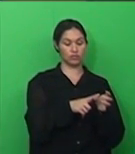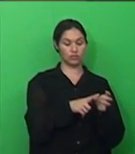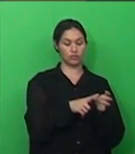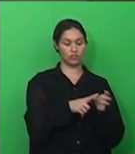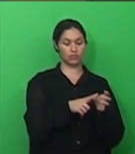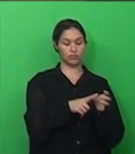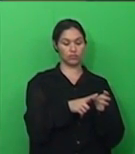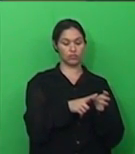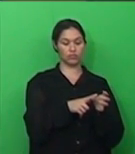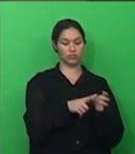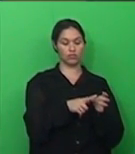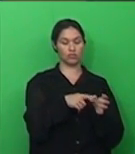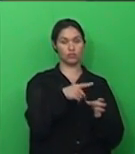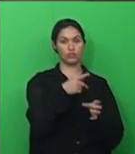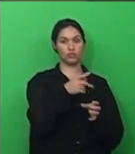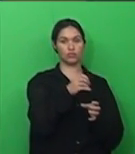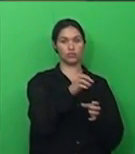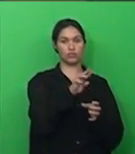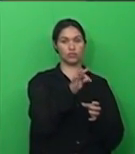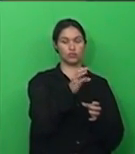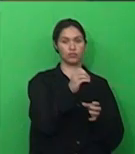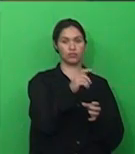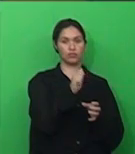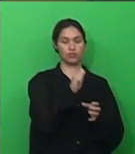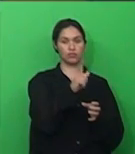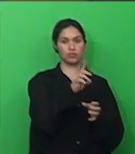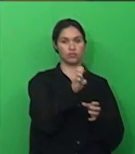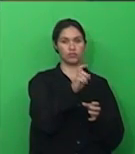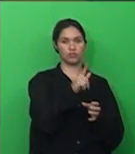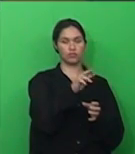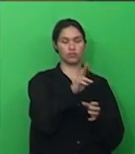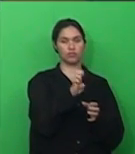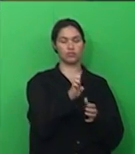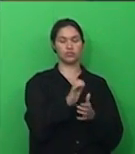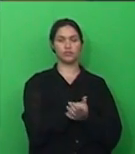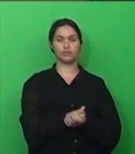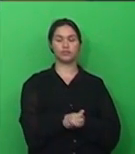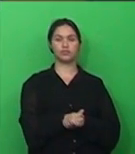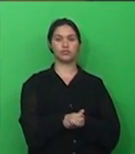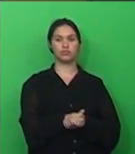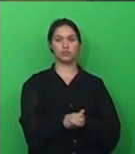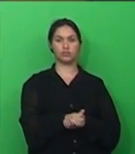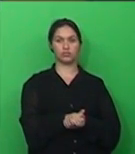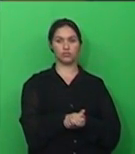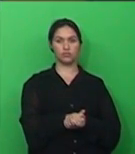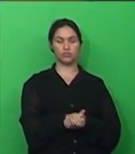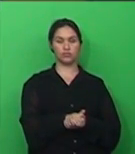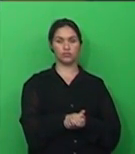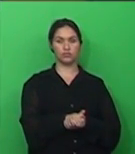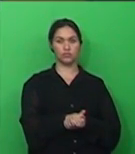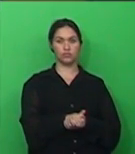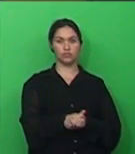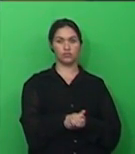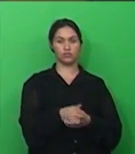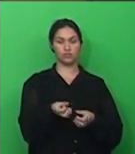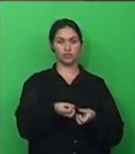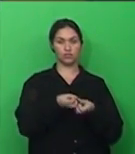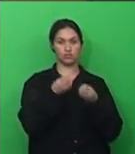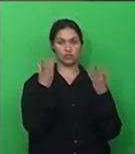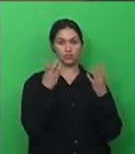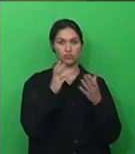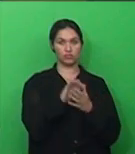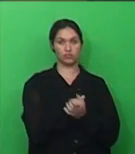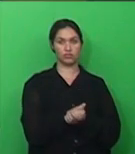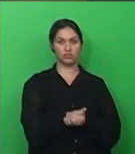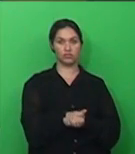gente imaginava, inclusive a própria questão de incentivar não só a cultura, mas o